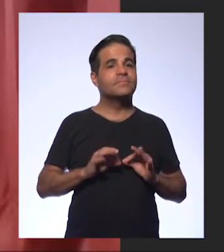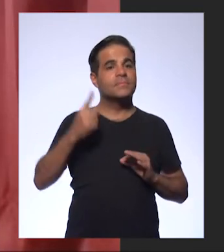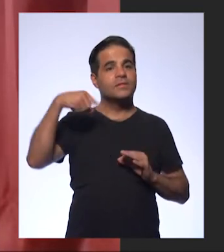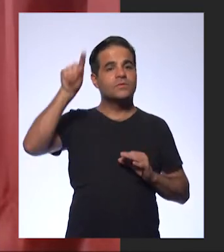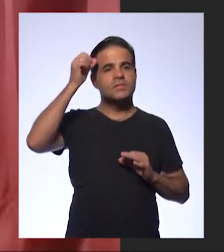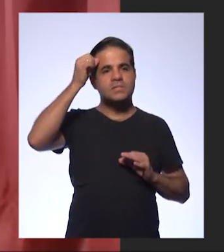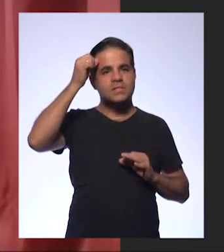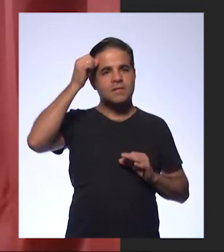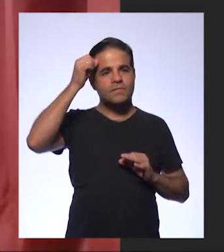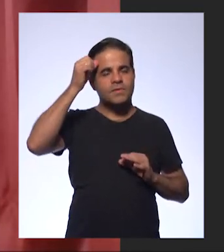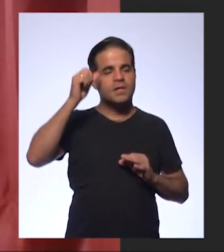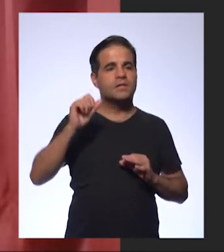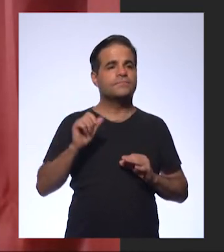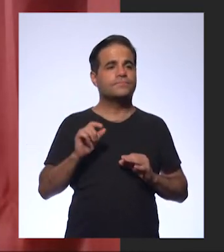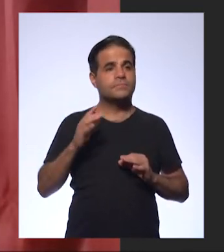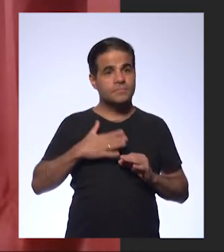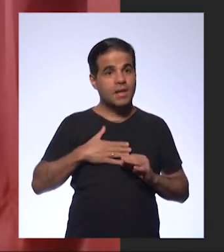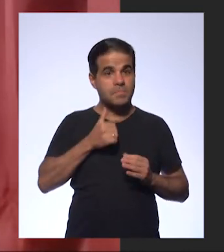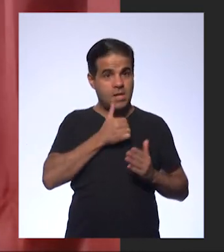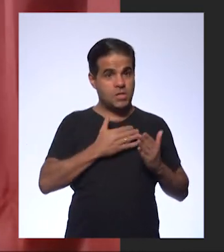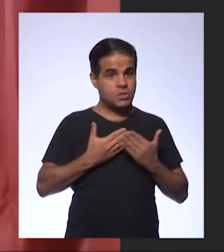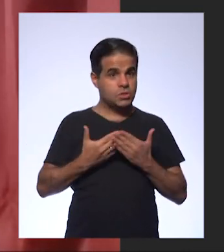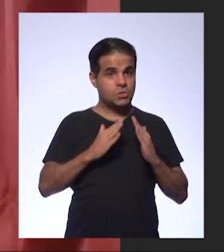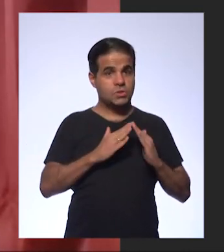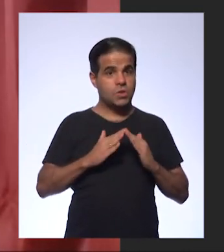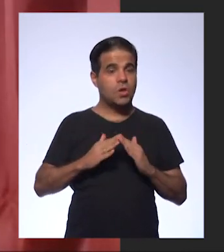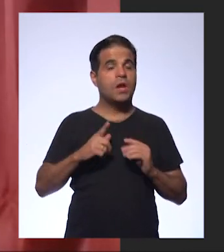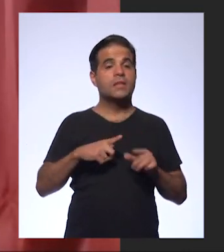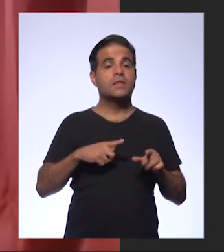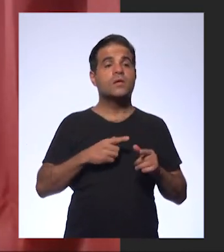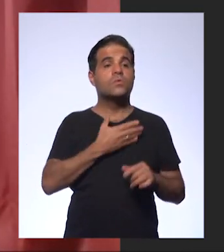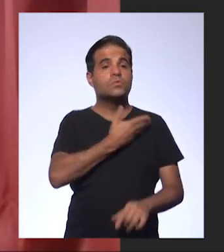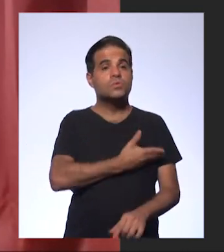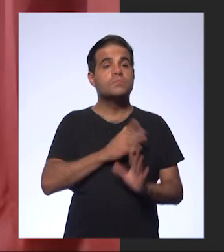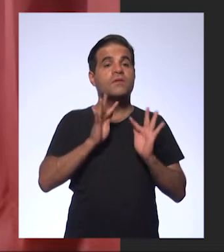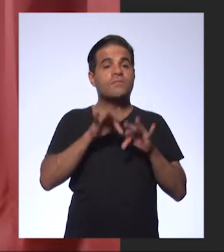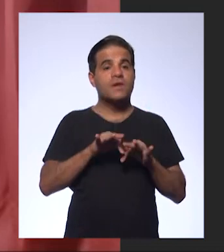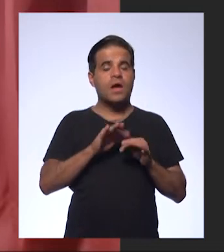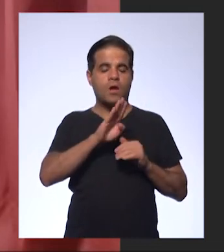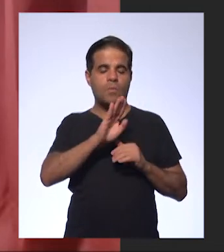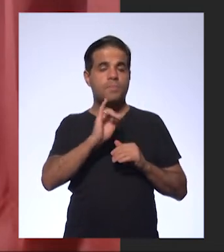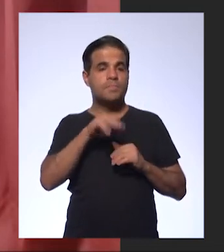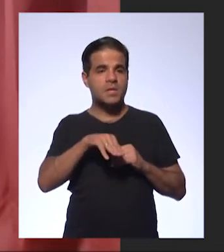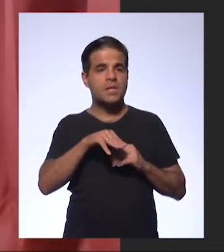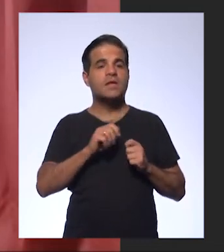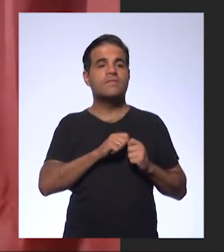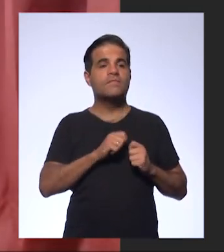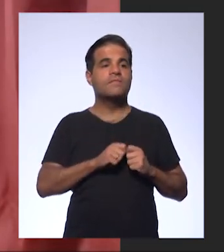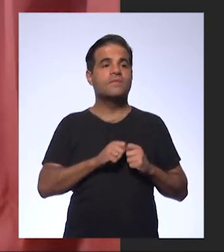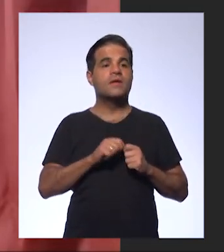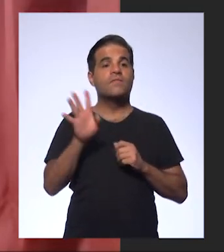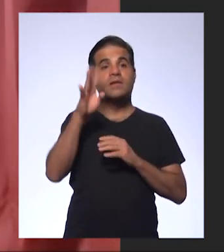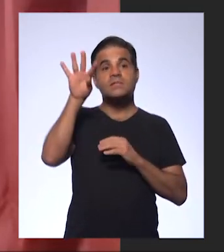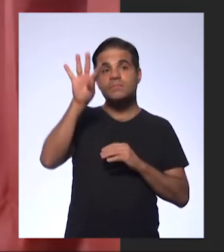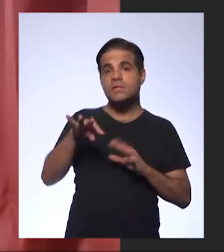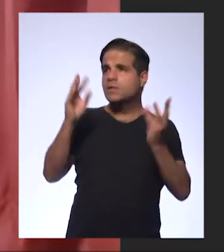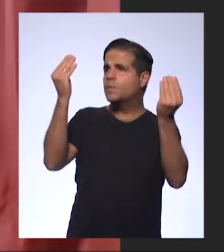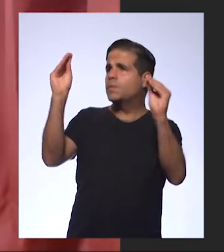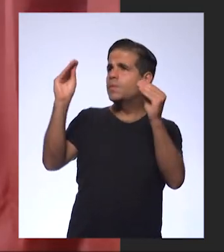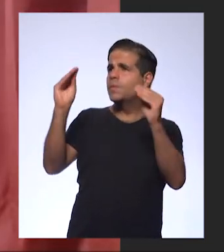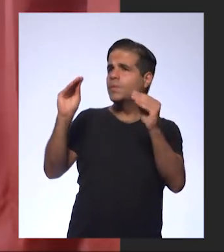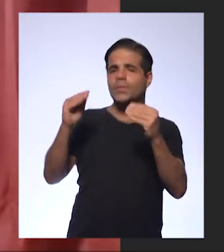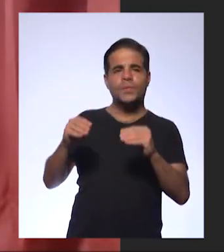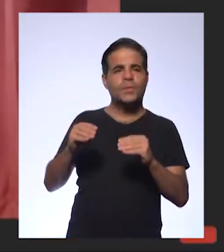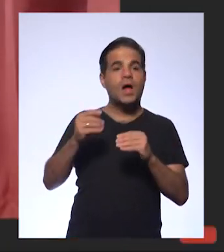sexta-feira, onde a minha escola, né, ela tem o costume de, todo final de bimestre, realizar uma planilha, e lá ela coloca todas